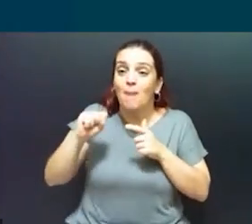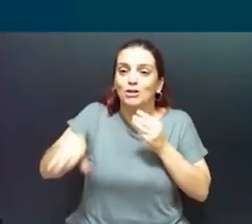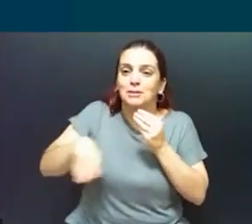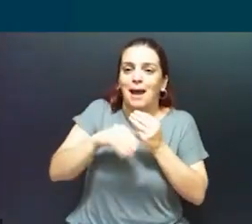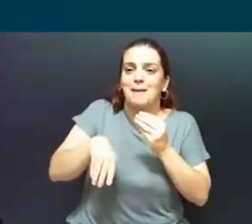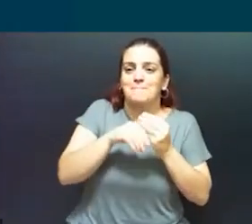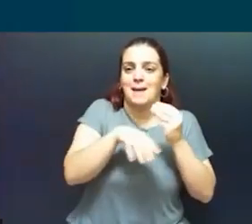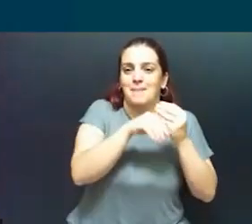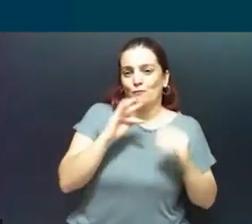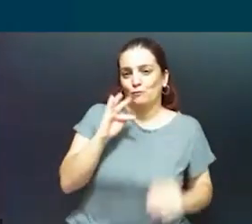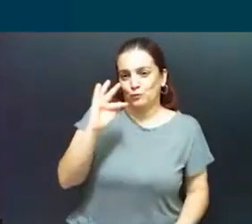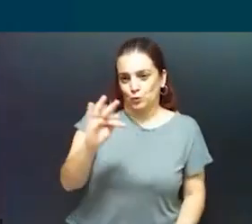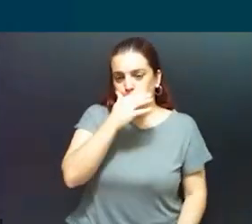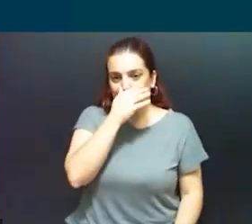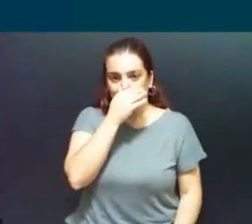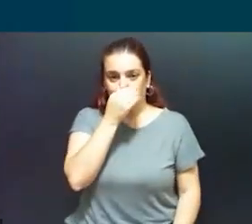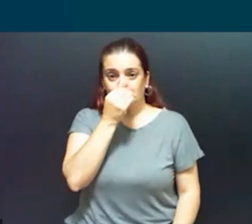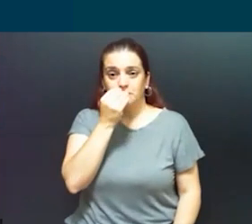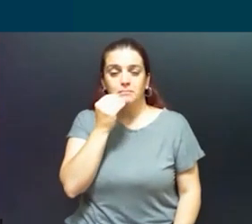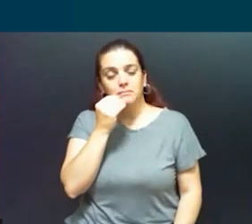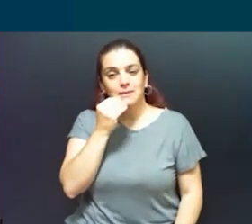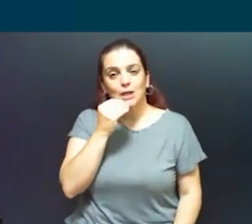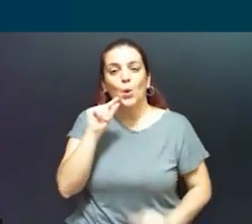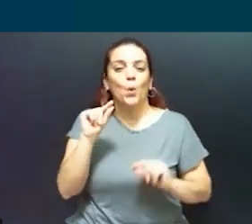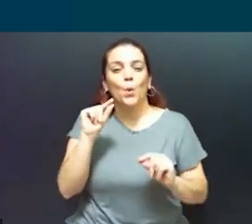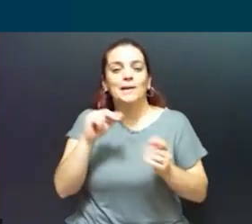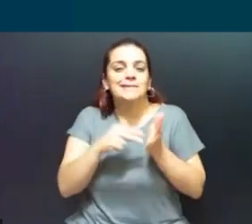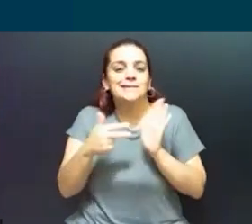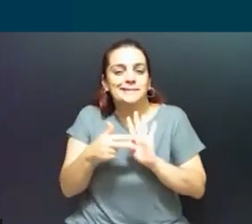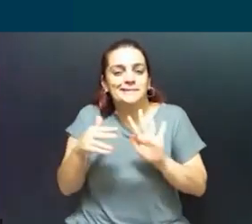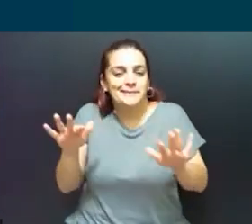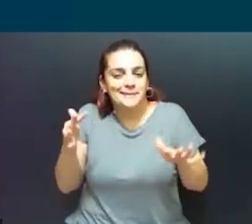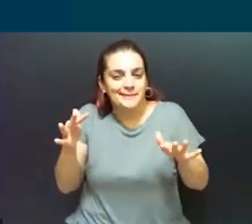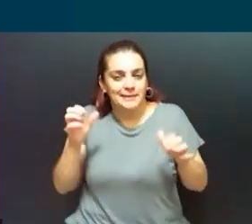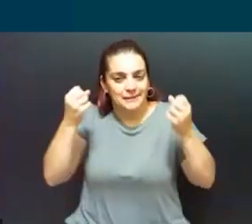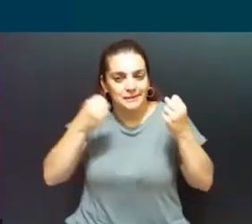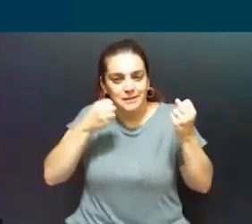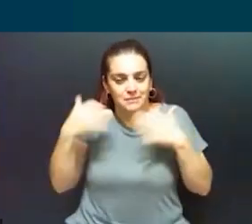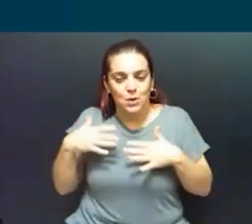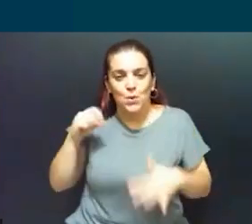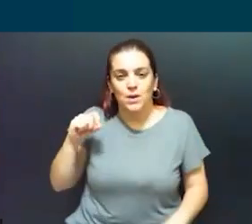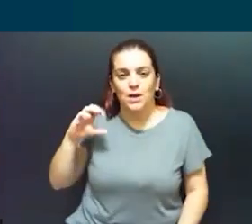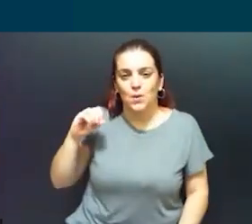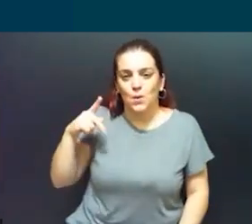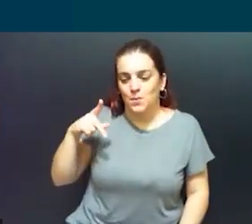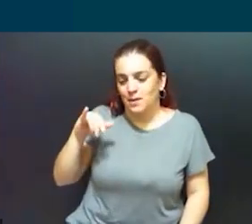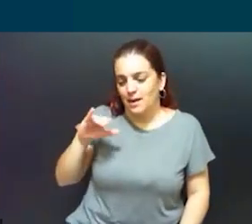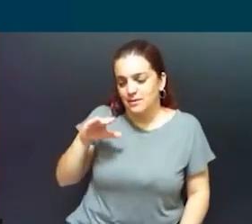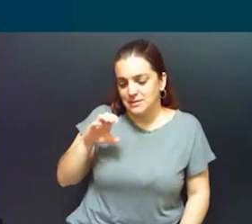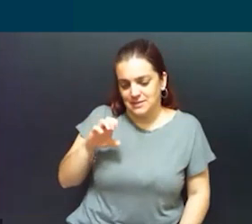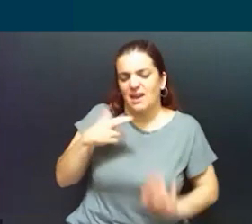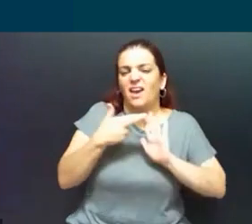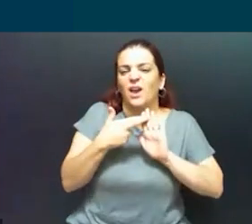E falando um pouquinho mais por dentro, né, do que a gente quer explicar com essa parte de compliance e regulamentação, é que para